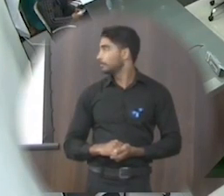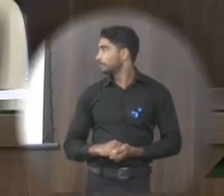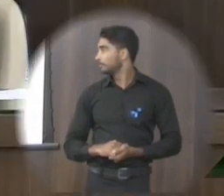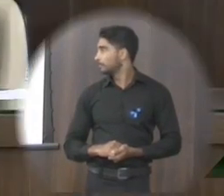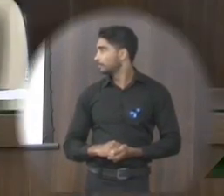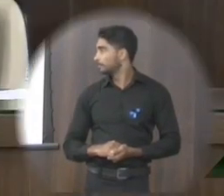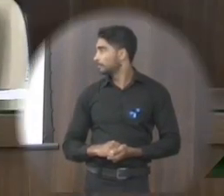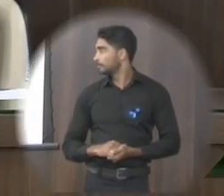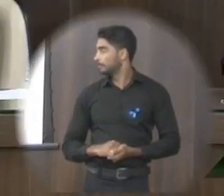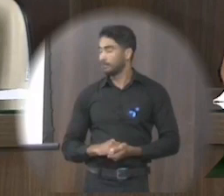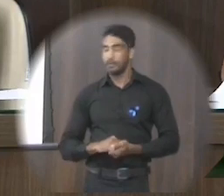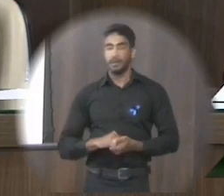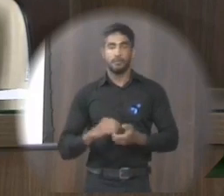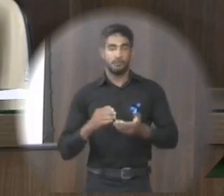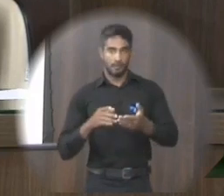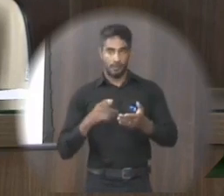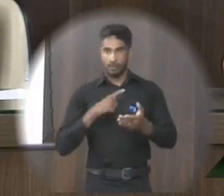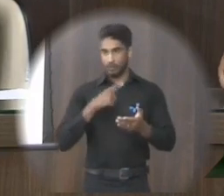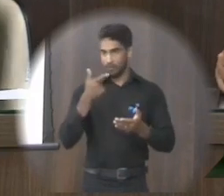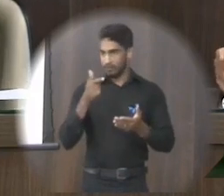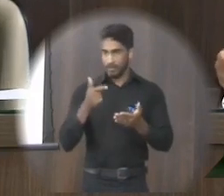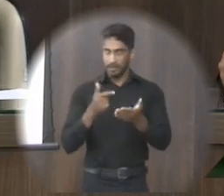Nós vamos dispensar a leitura bíblica.